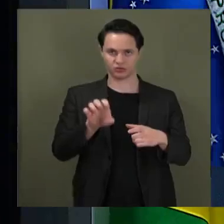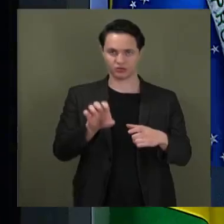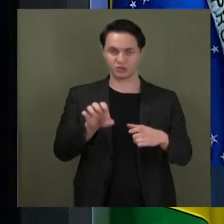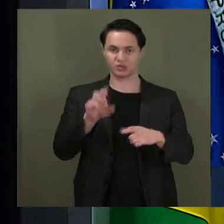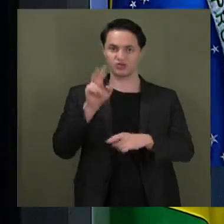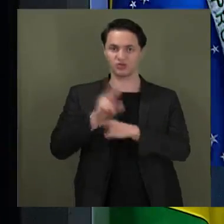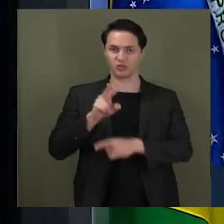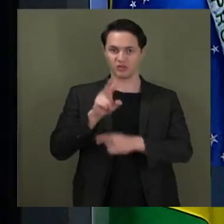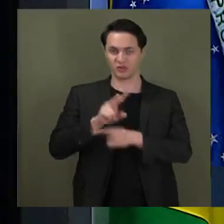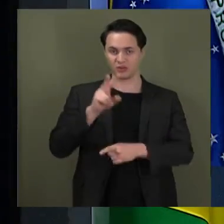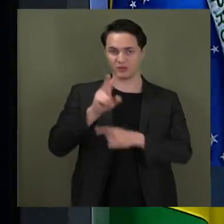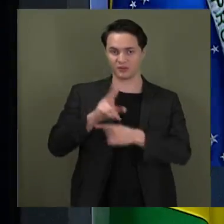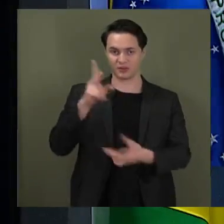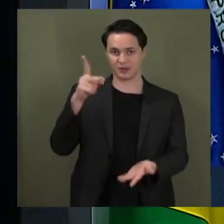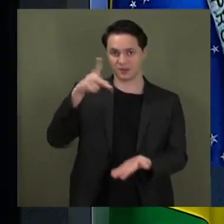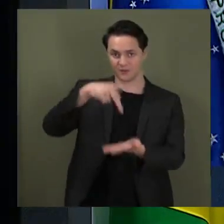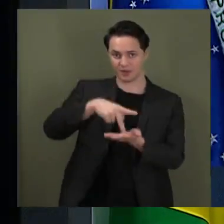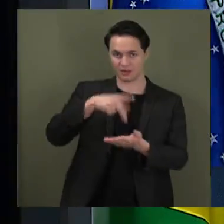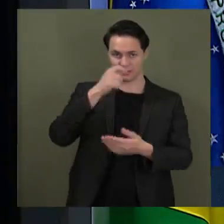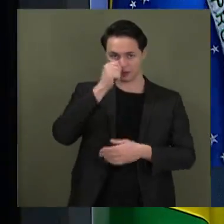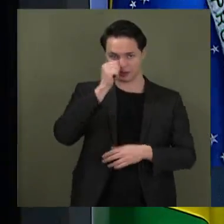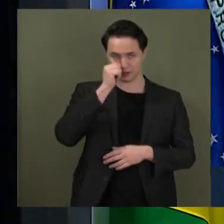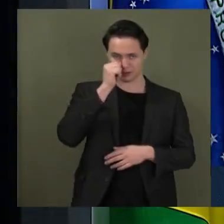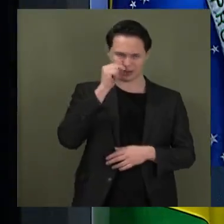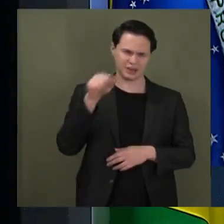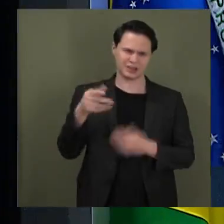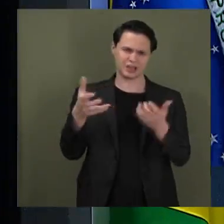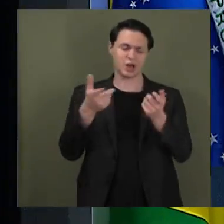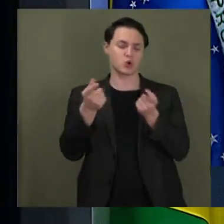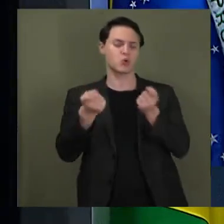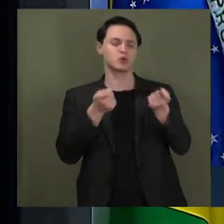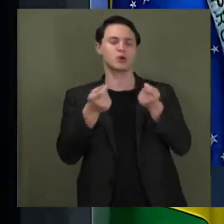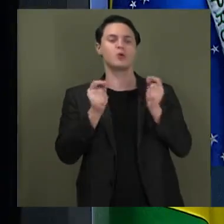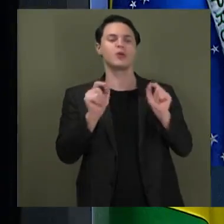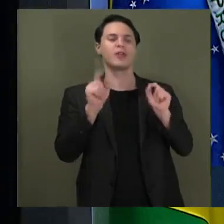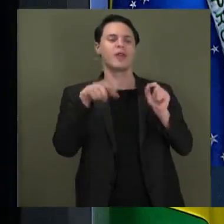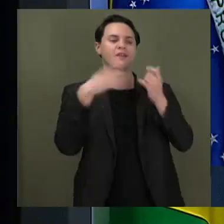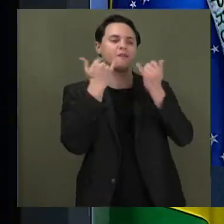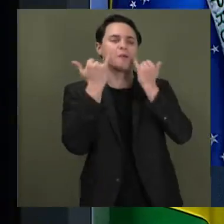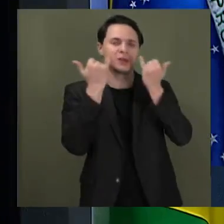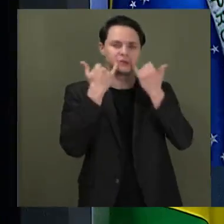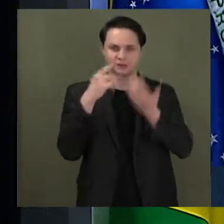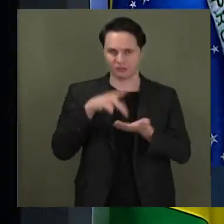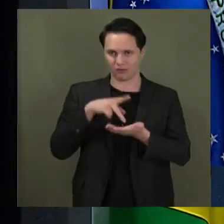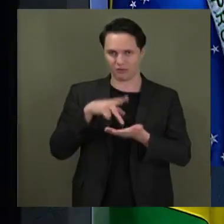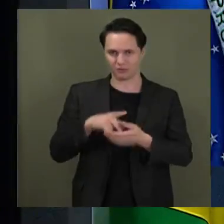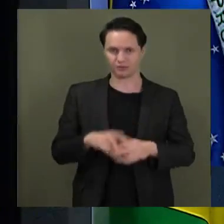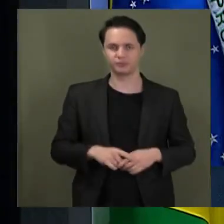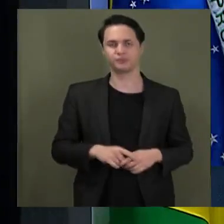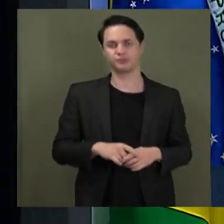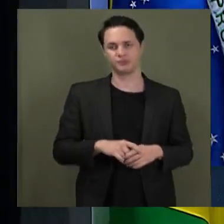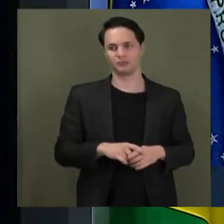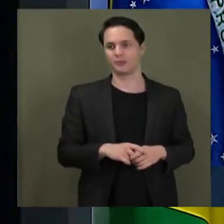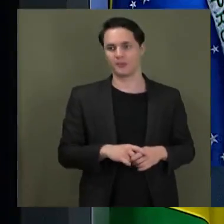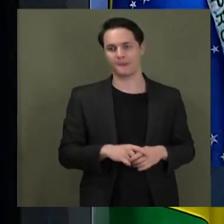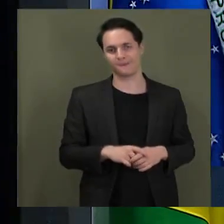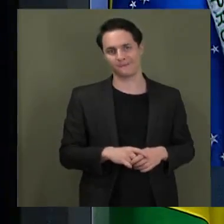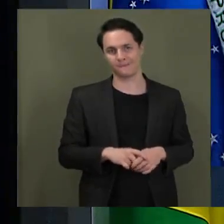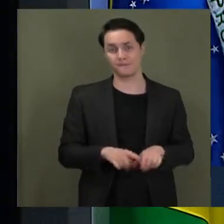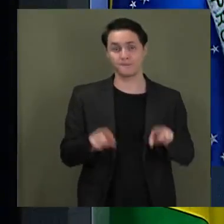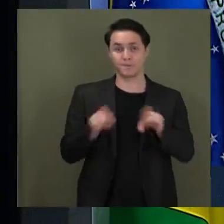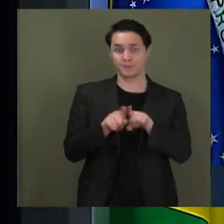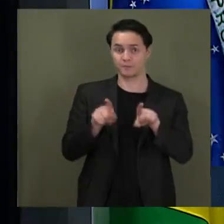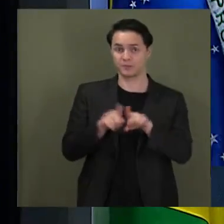de defesa da verdade. São os donos da verdade. Na mesma linha, tem agido